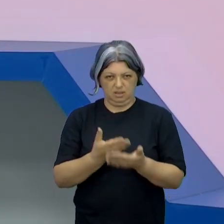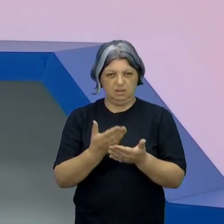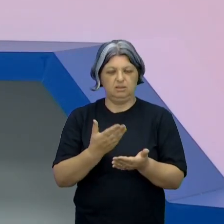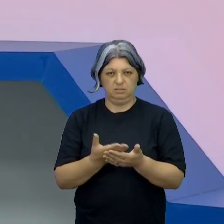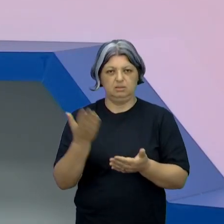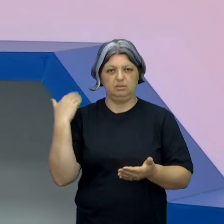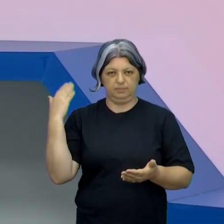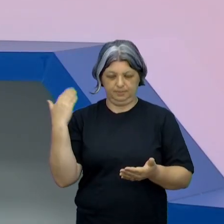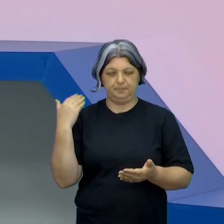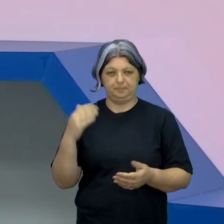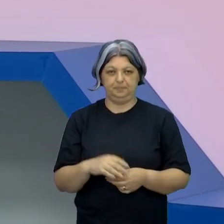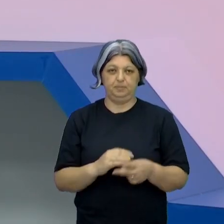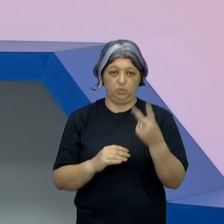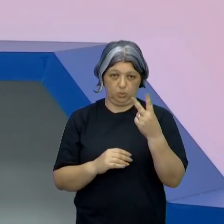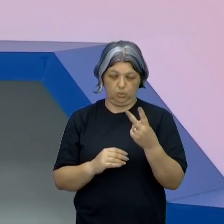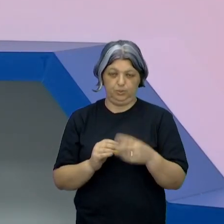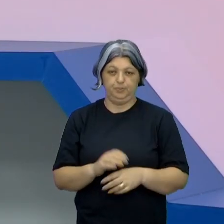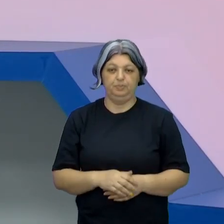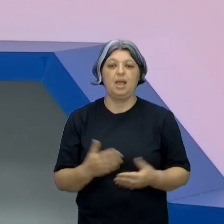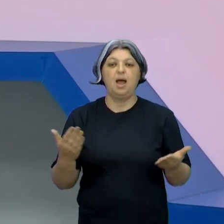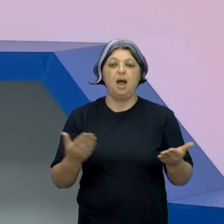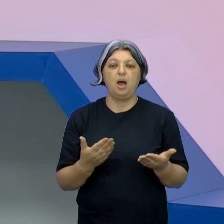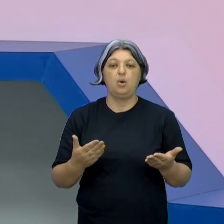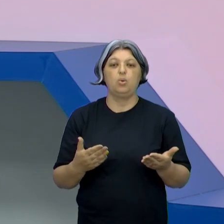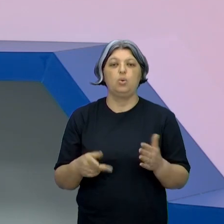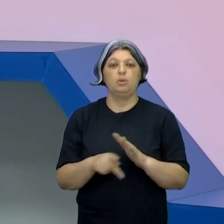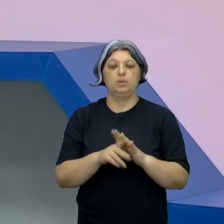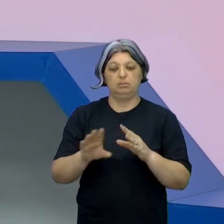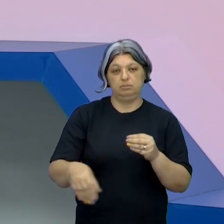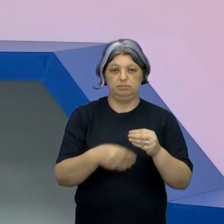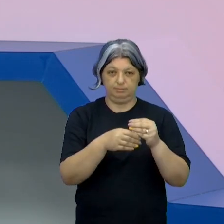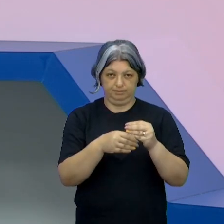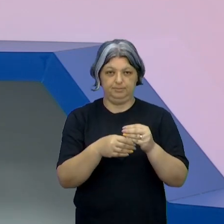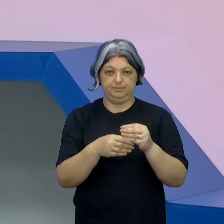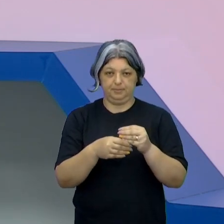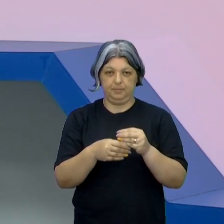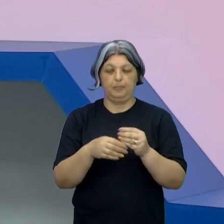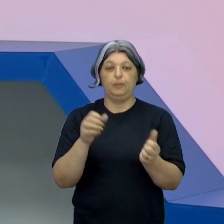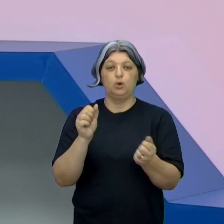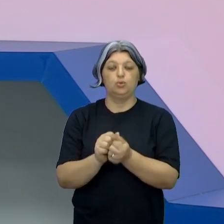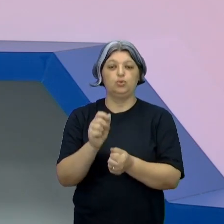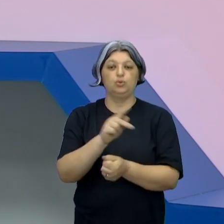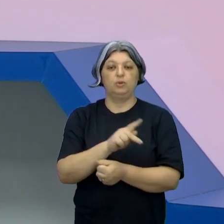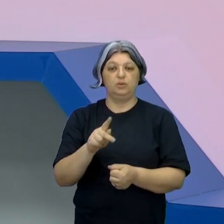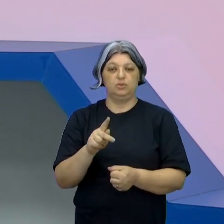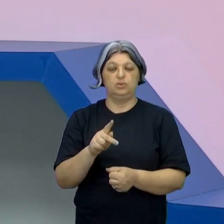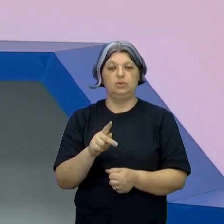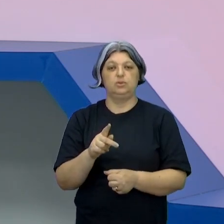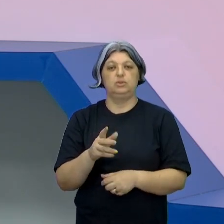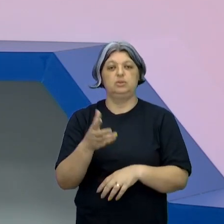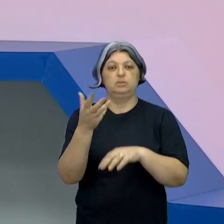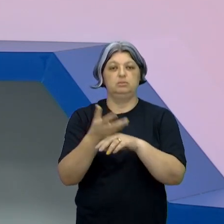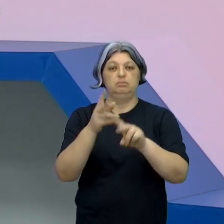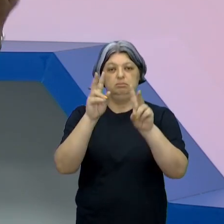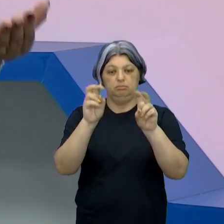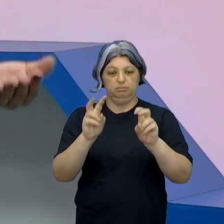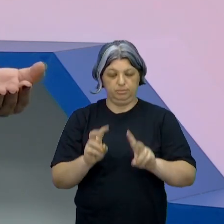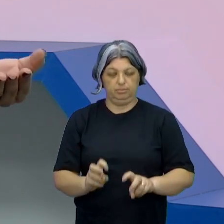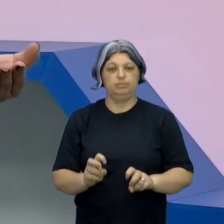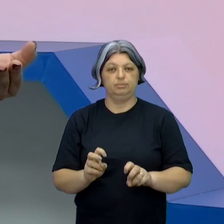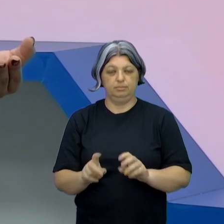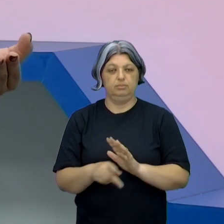momentos anteriores, é um momento de integrarmos-nos com os professores dos componentes que fazem parte